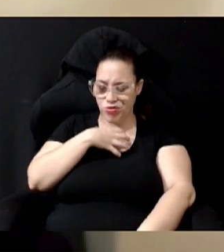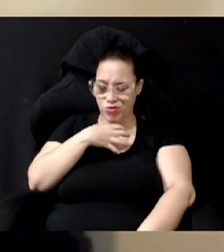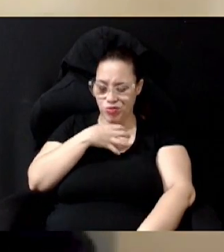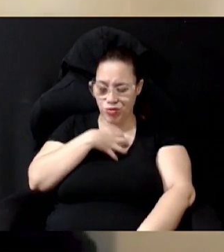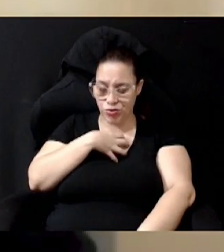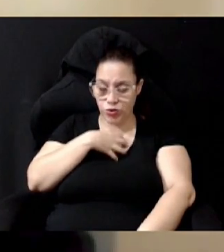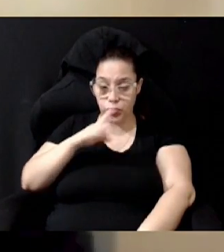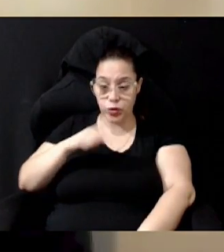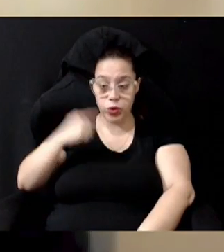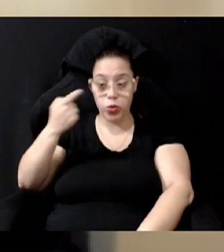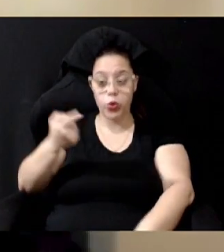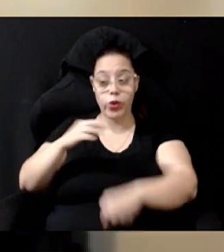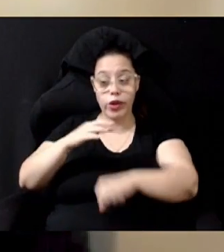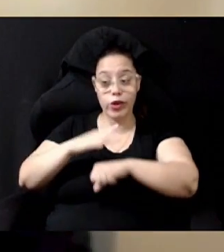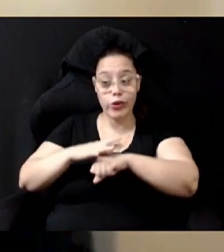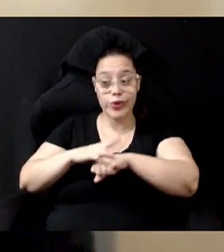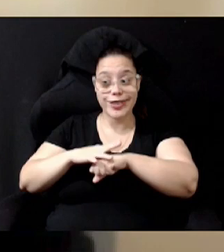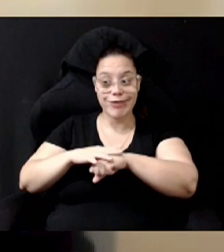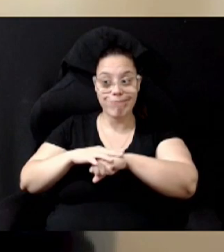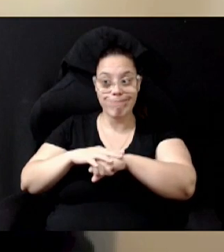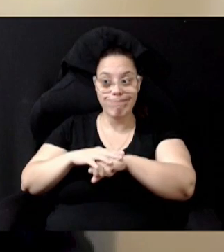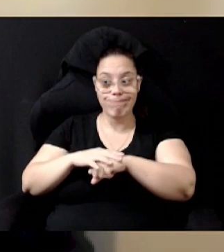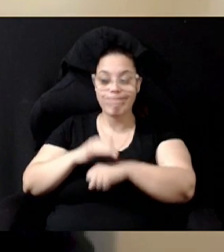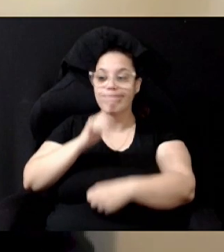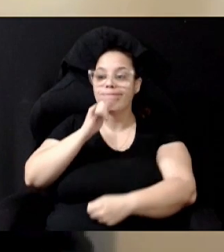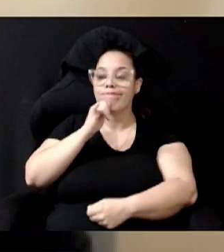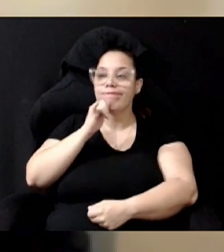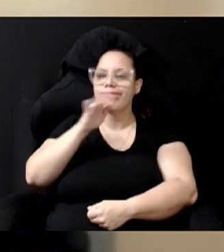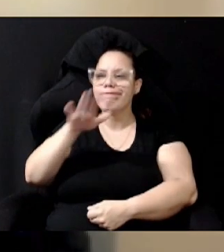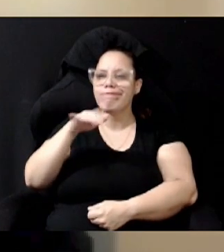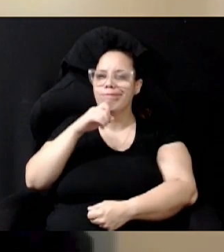doença. Por exemplo, uma pessoa que tem